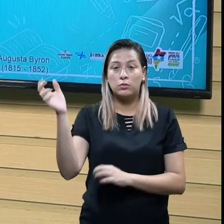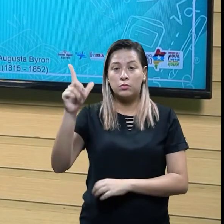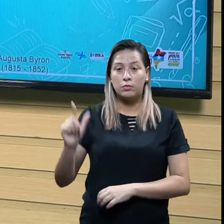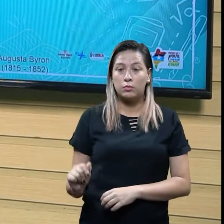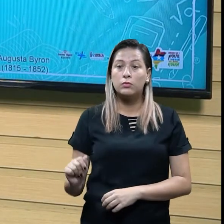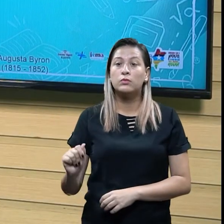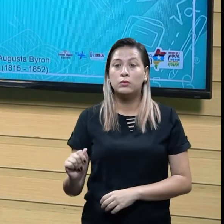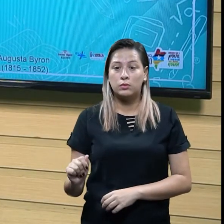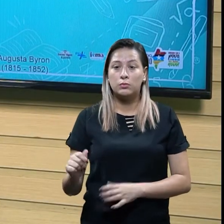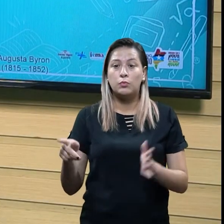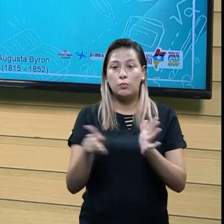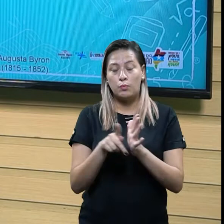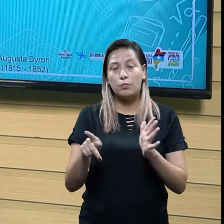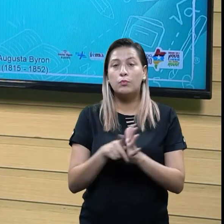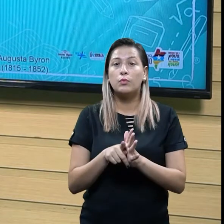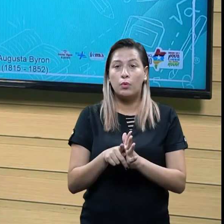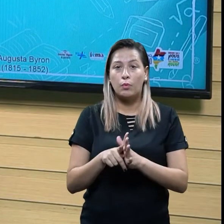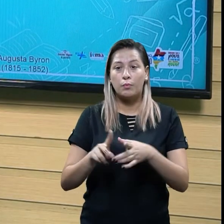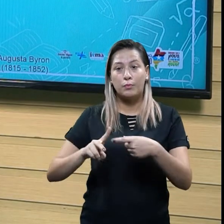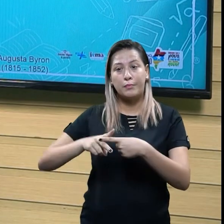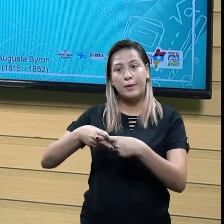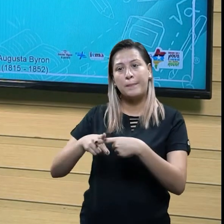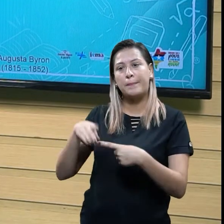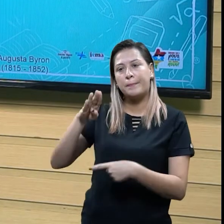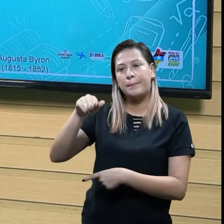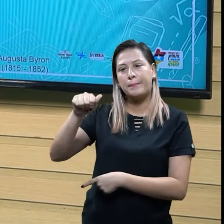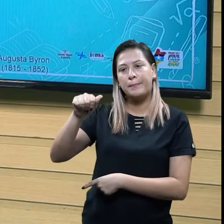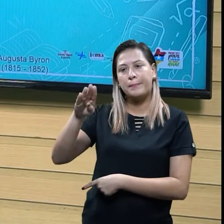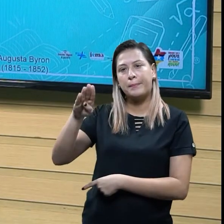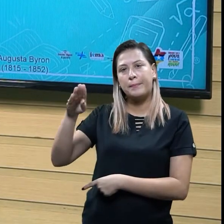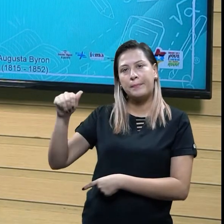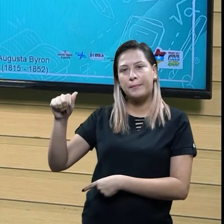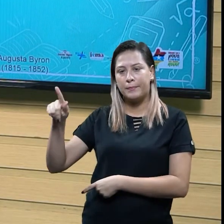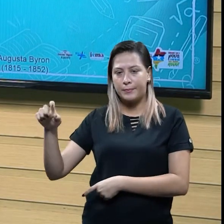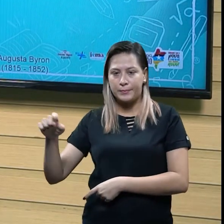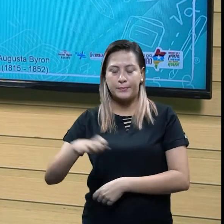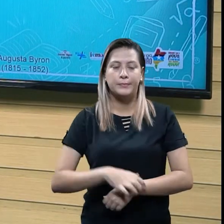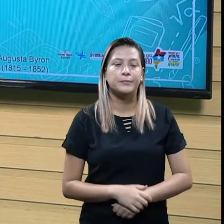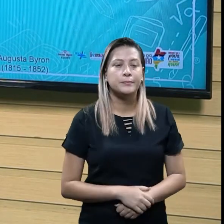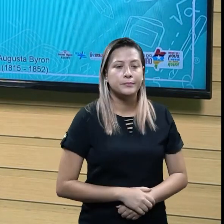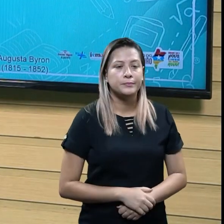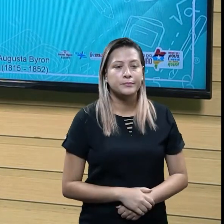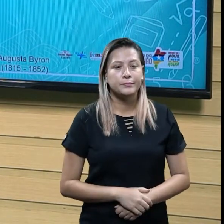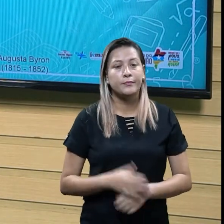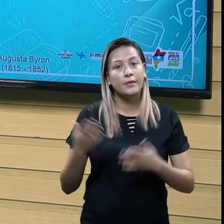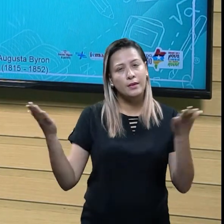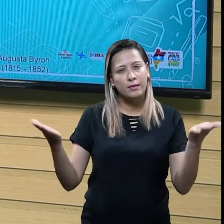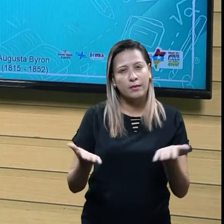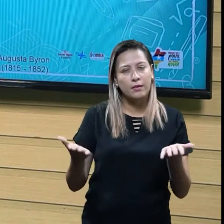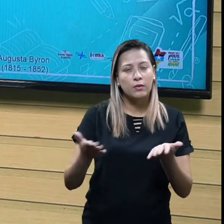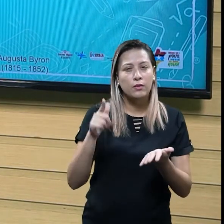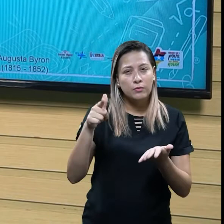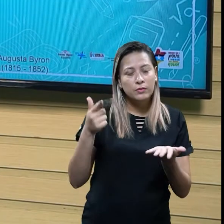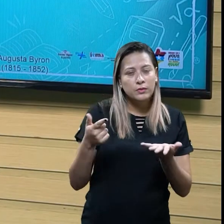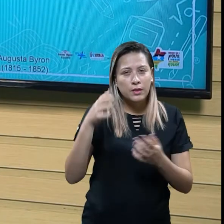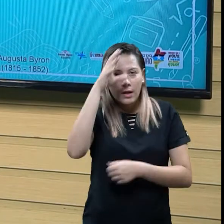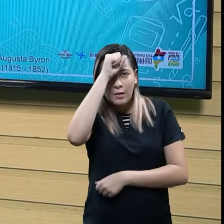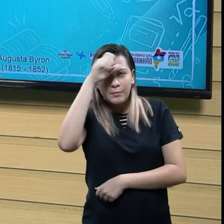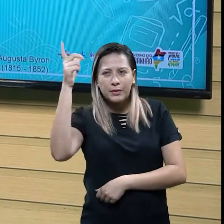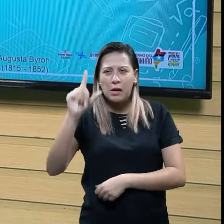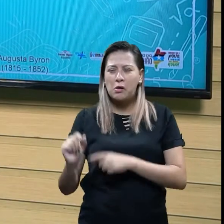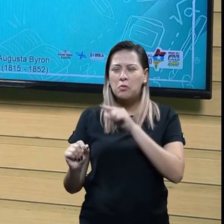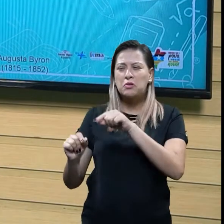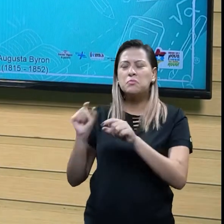algoritmo, para revisar um pouco, caso vocês não tenham visto ainda, para aprender agora, o algoritmo é uma sequência